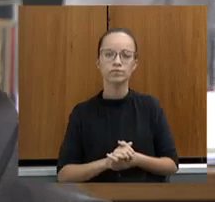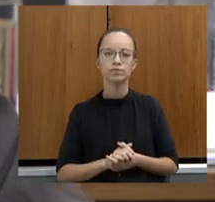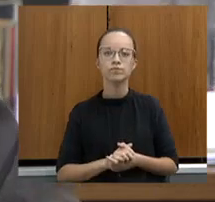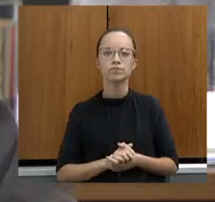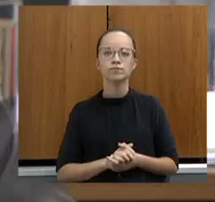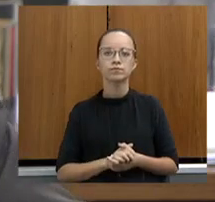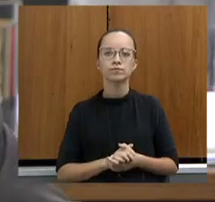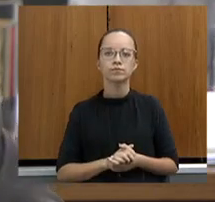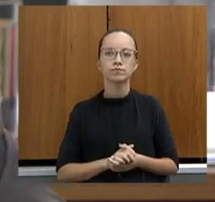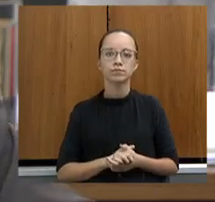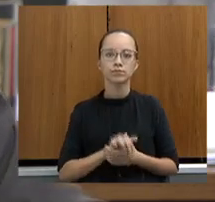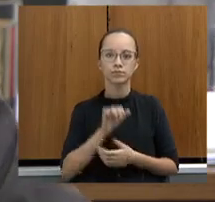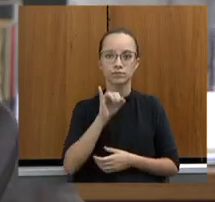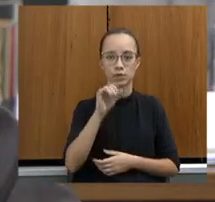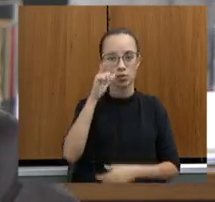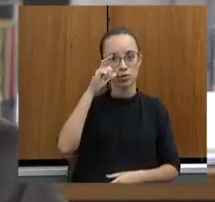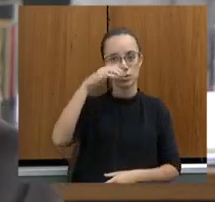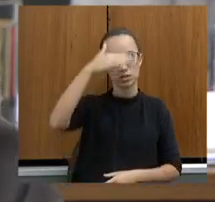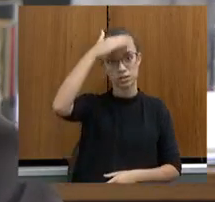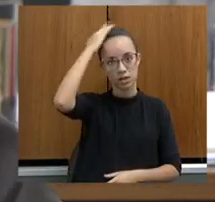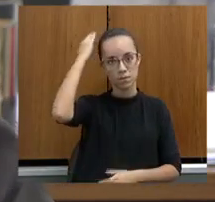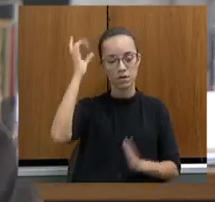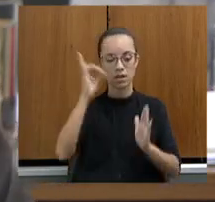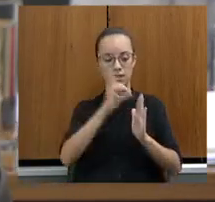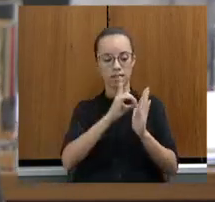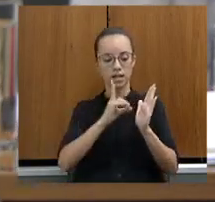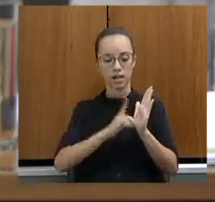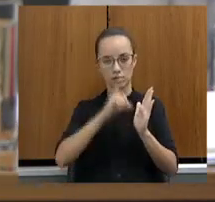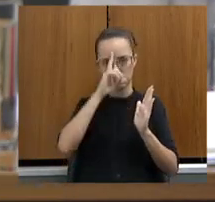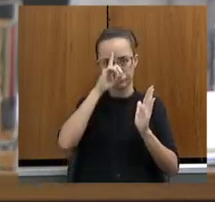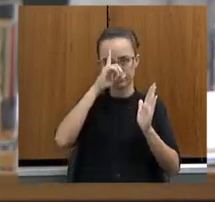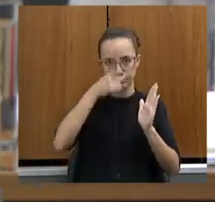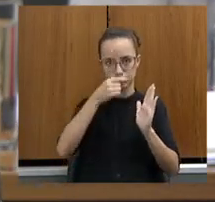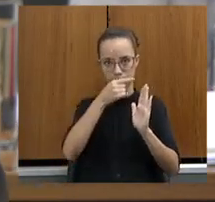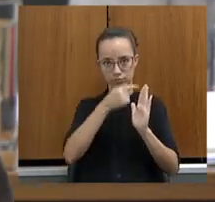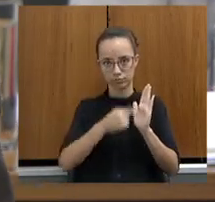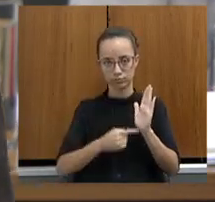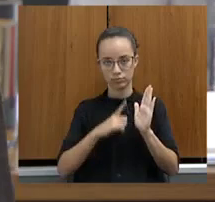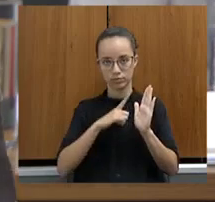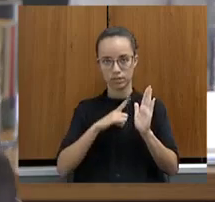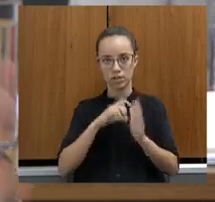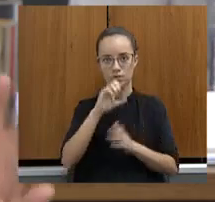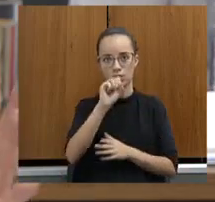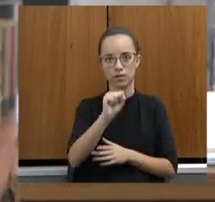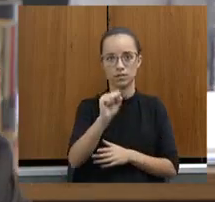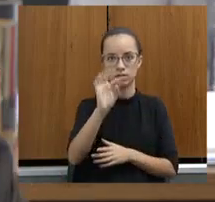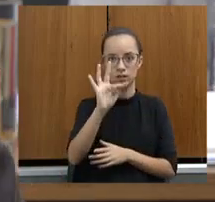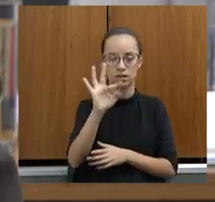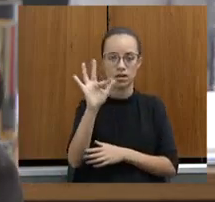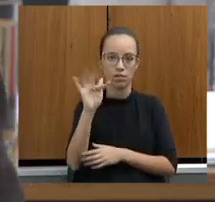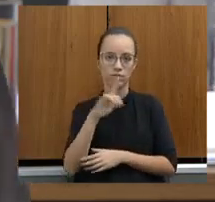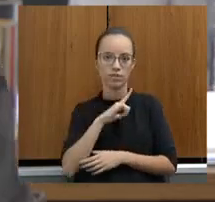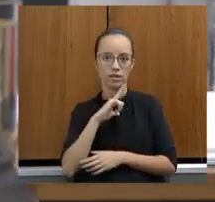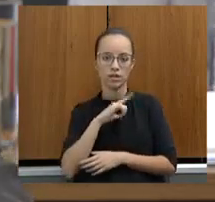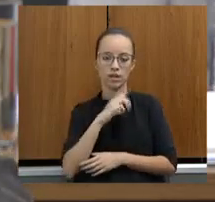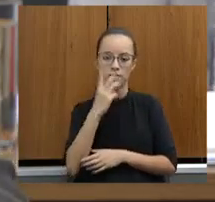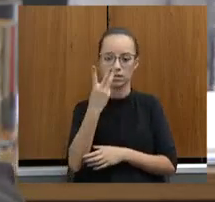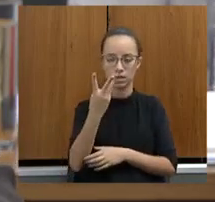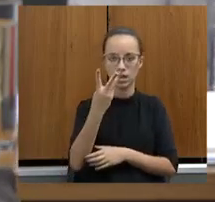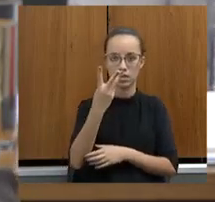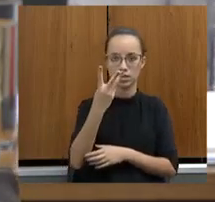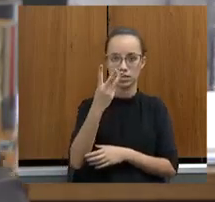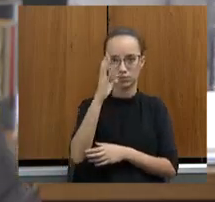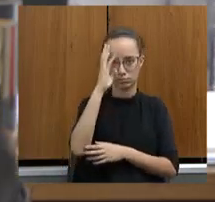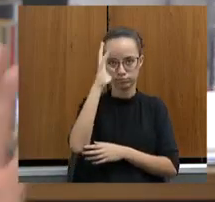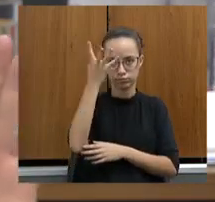se o governador Romeu Zema Baixou esse decreto se o STF já tem três três decisões agora